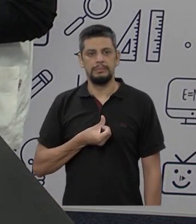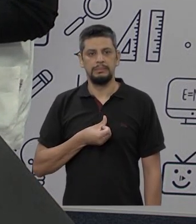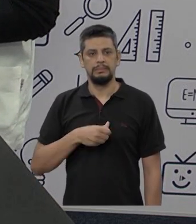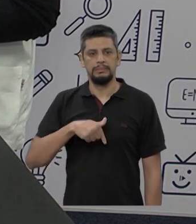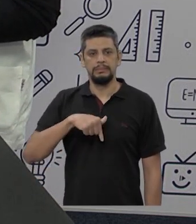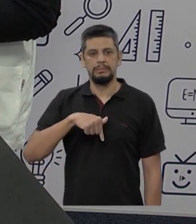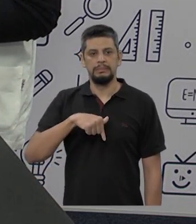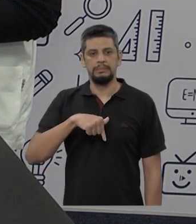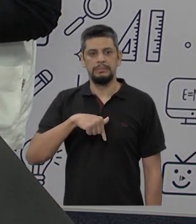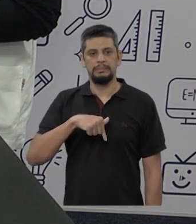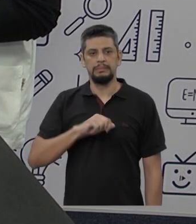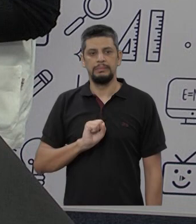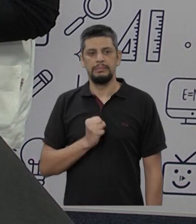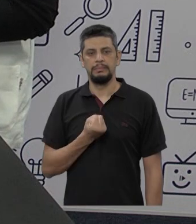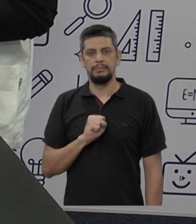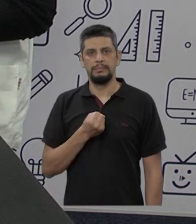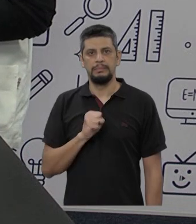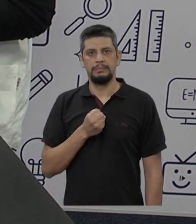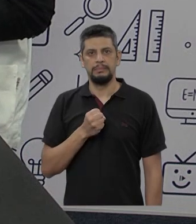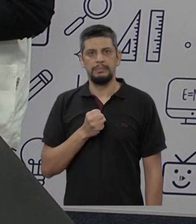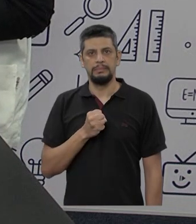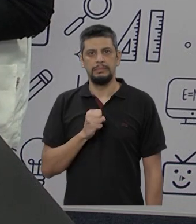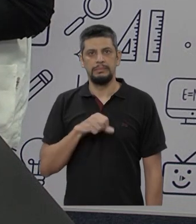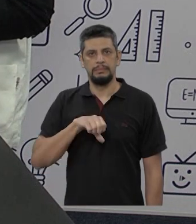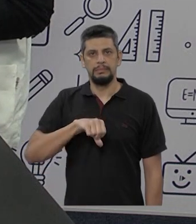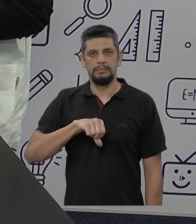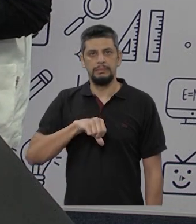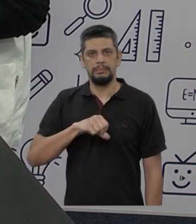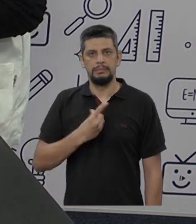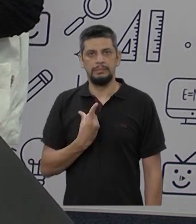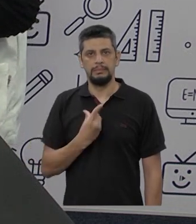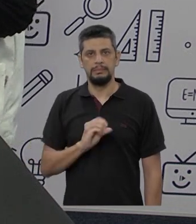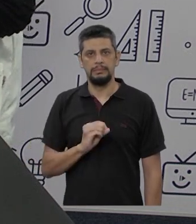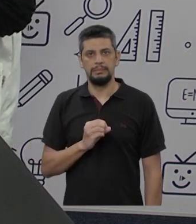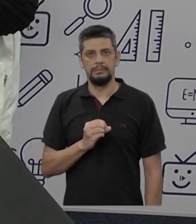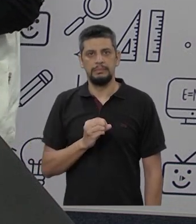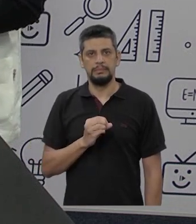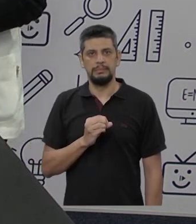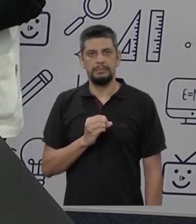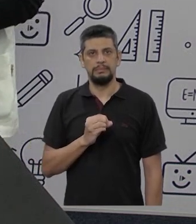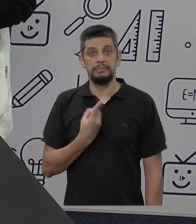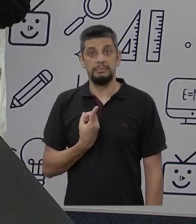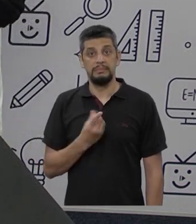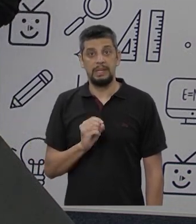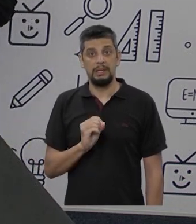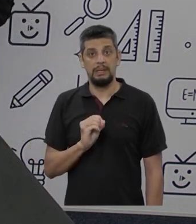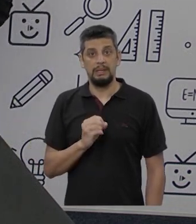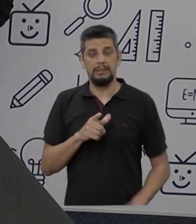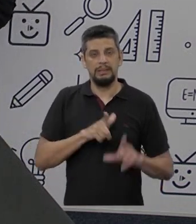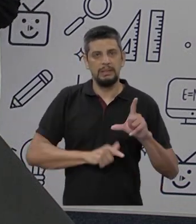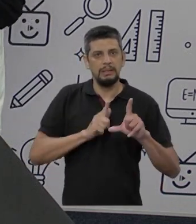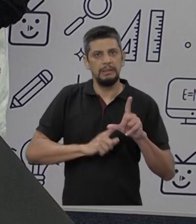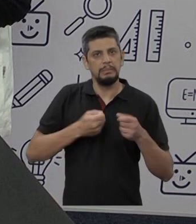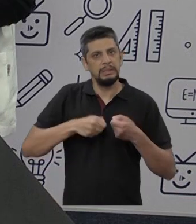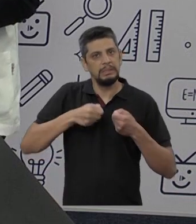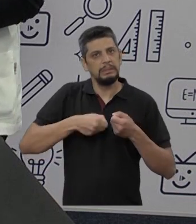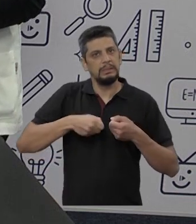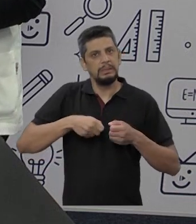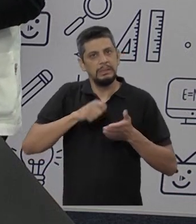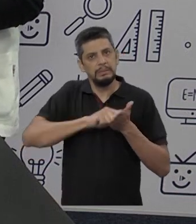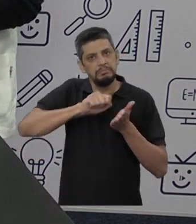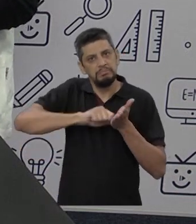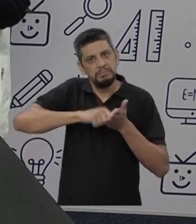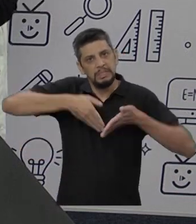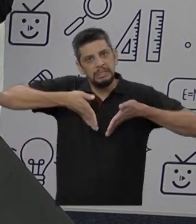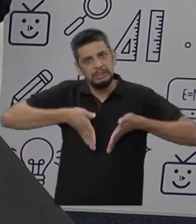cinco, seis, sete, oito, nove, 10 letras nós precisamos para escrever nascimento.